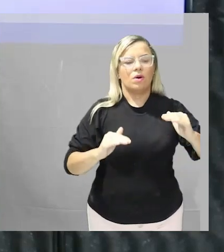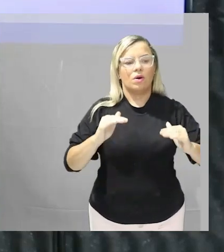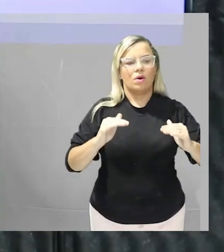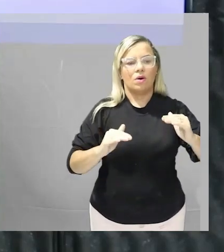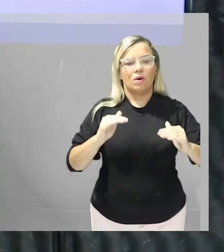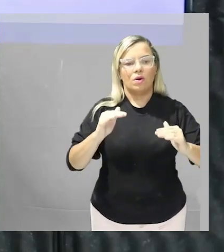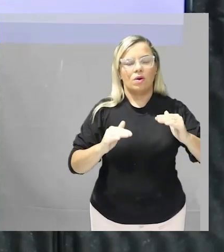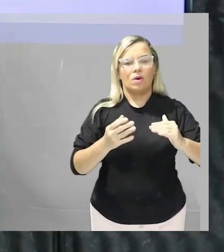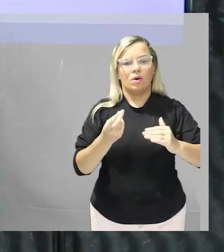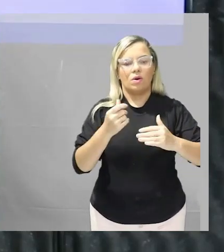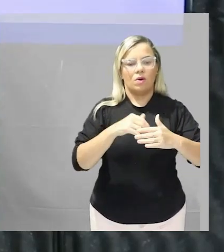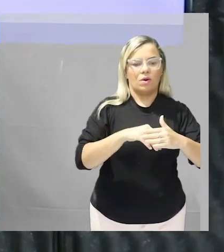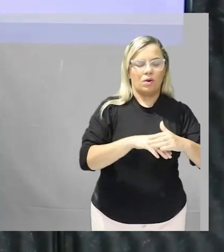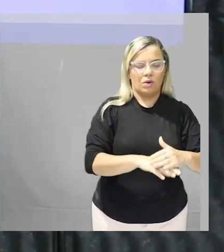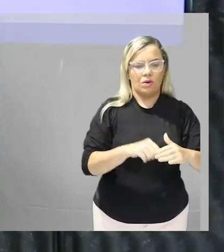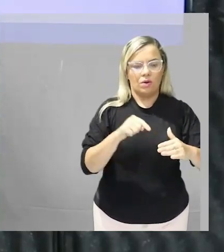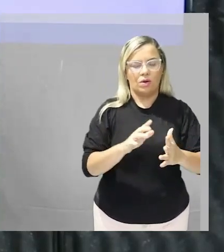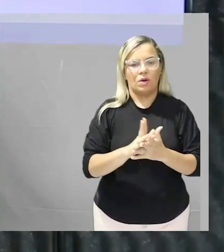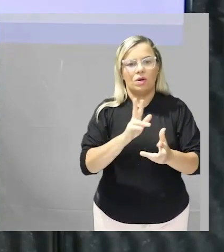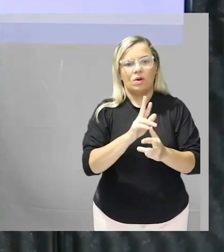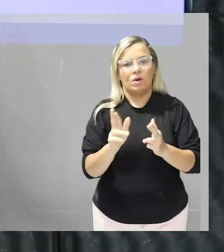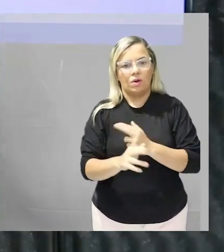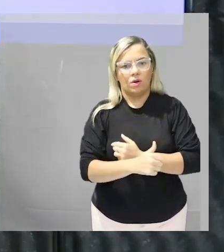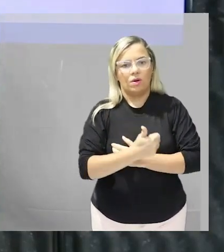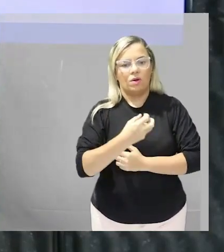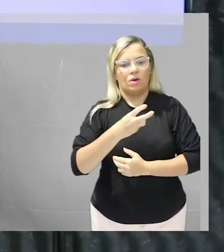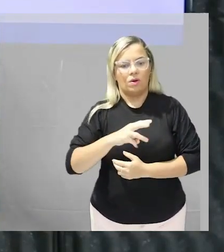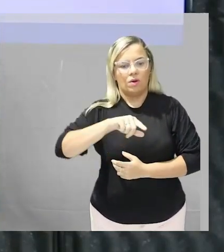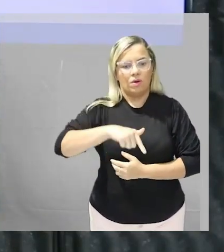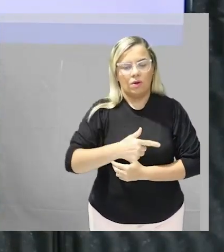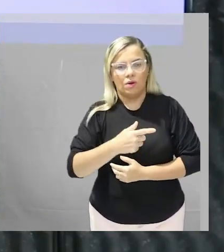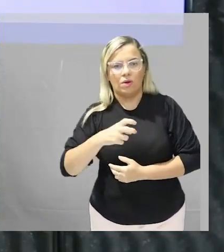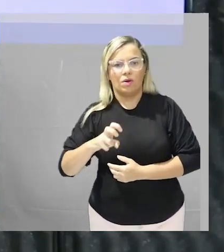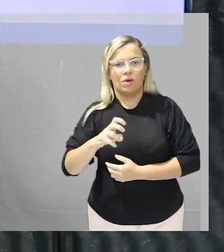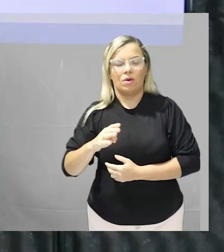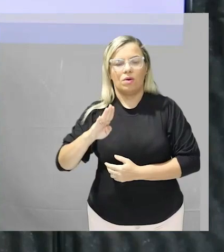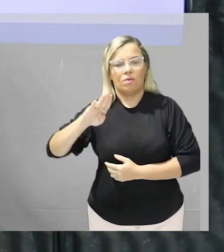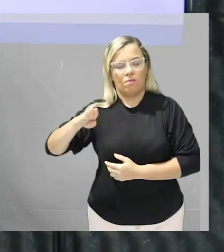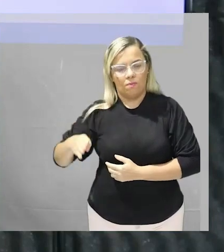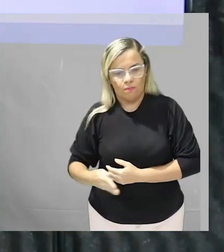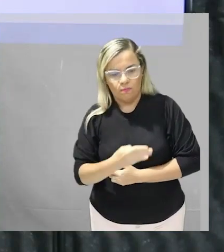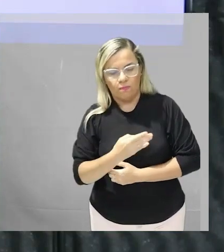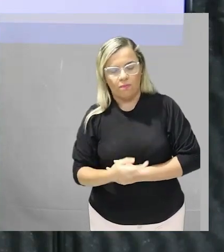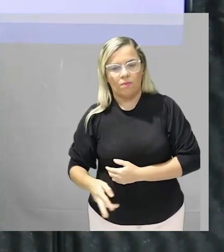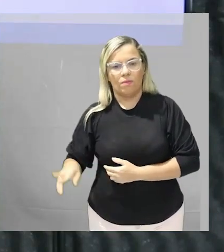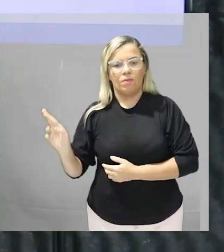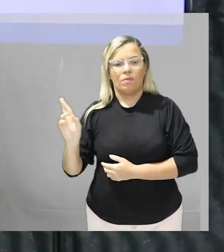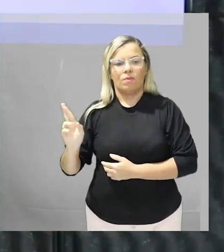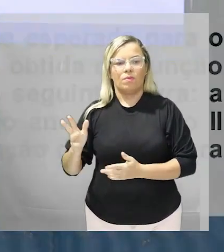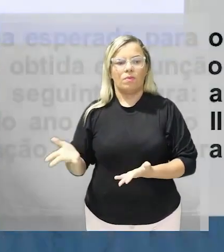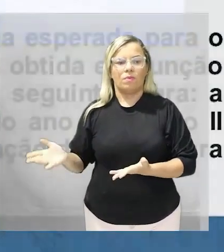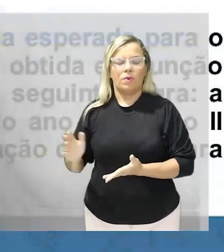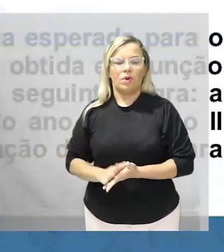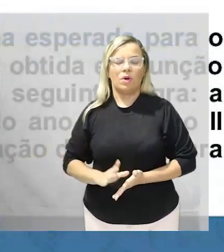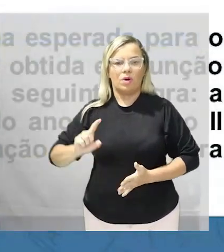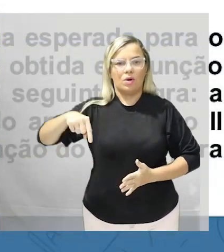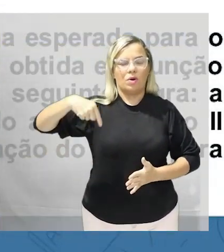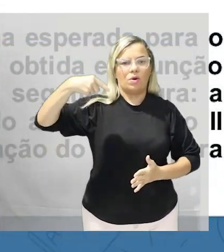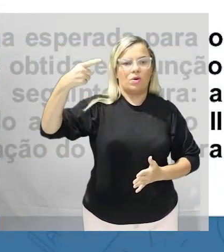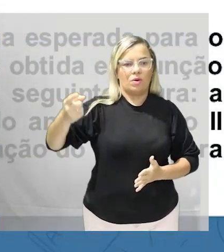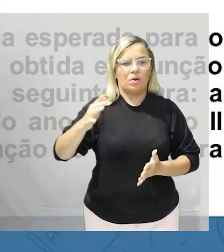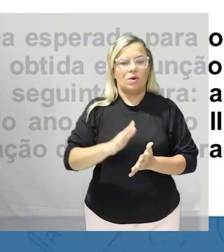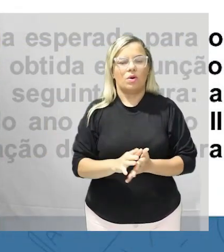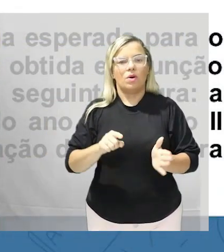de investimento corresponde a 13,75 bilhões de reais passemos agora